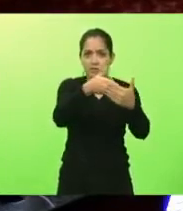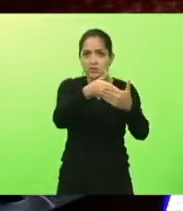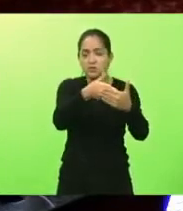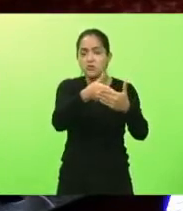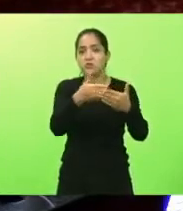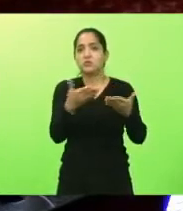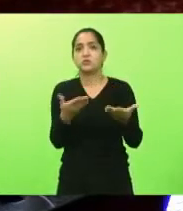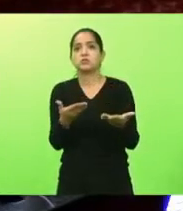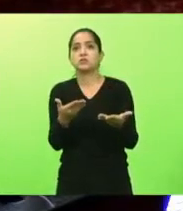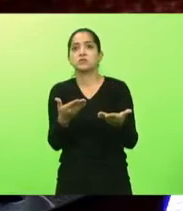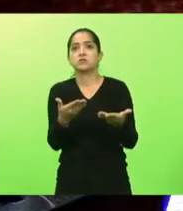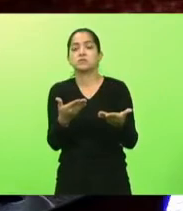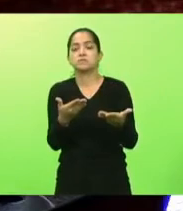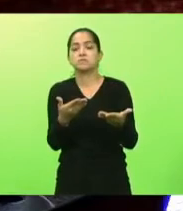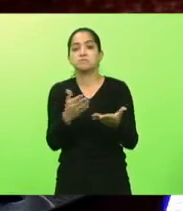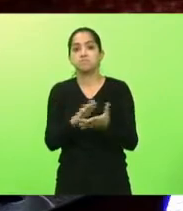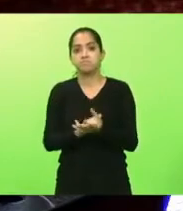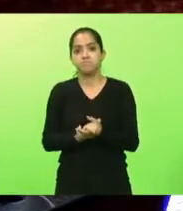mão.